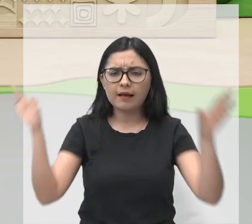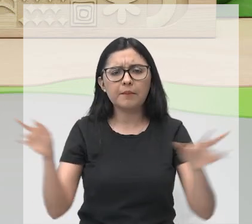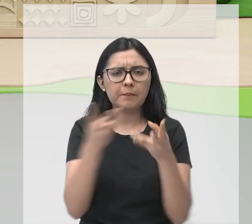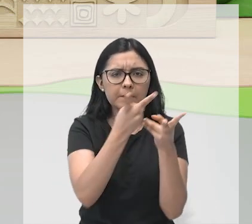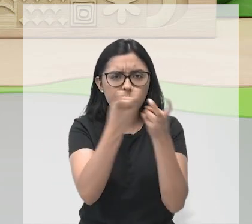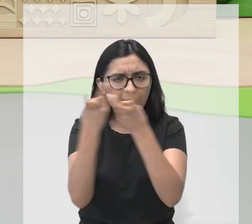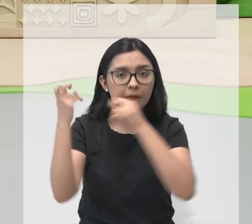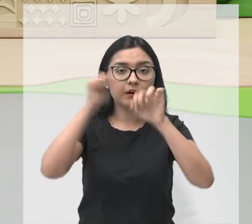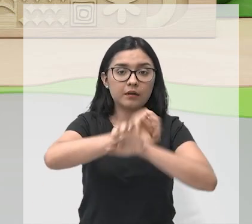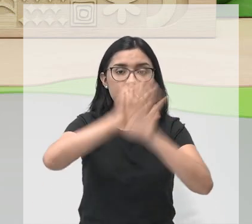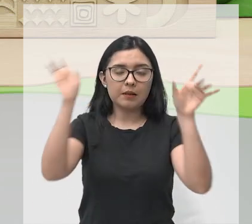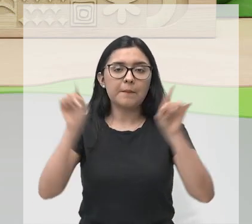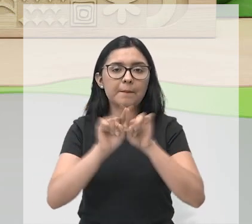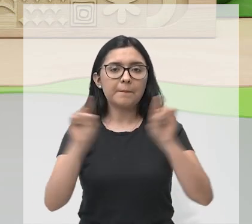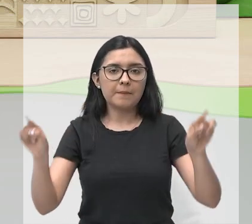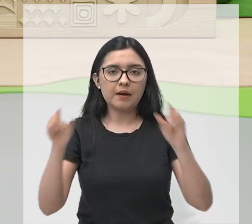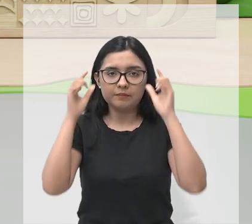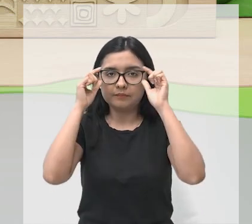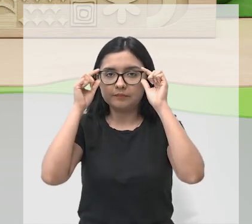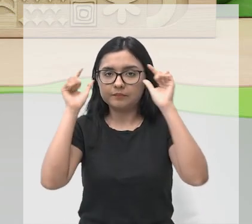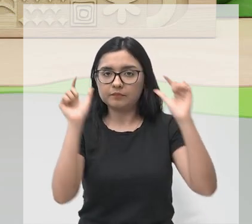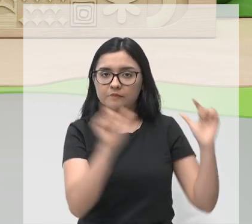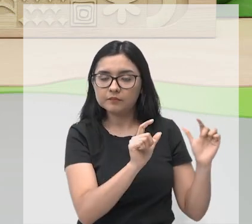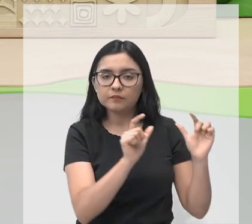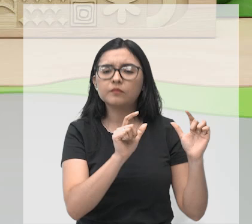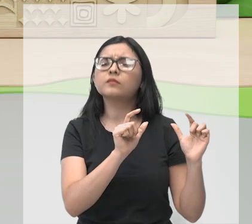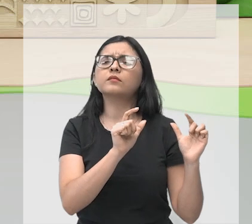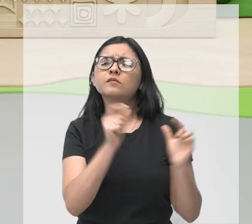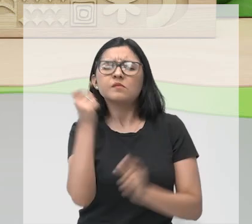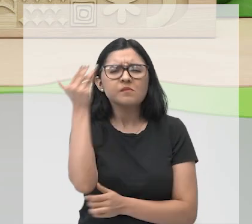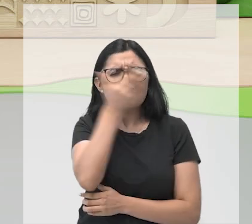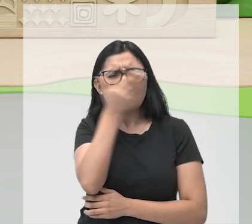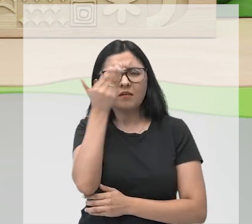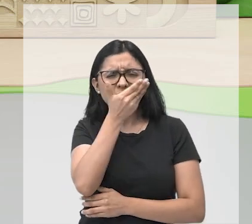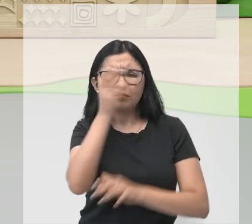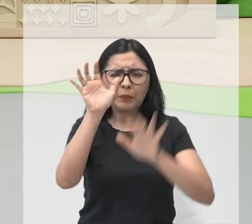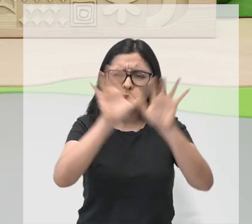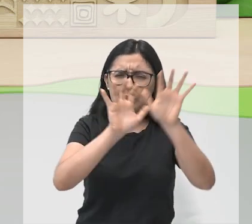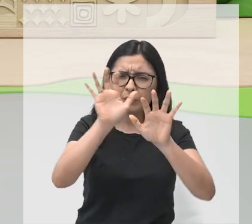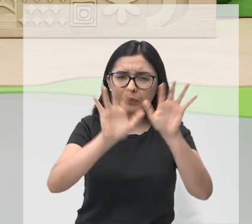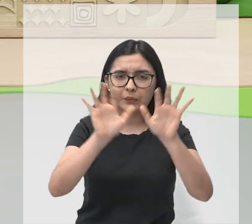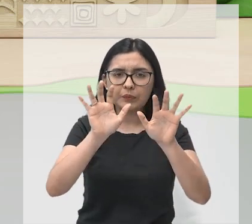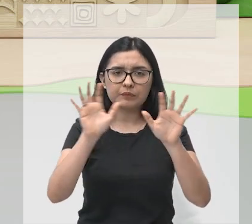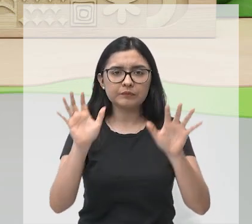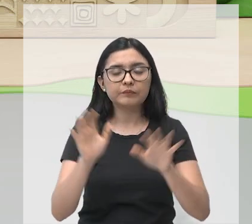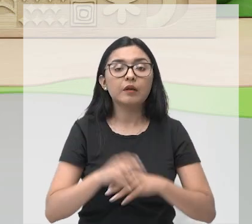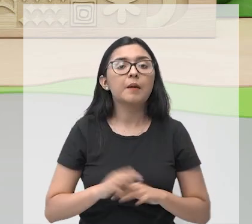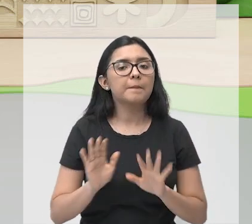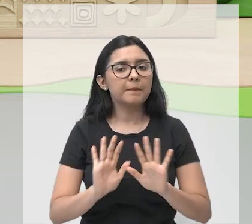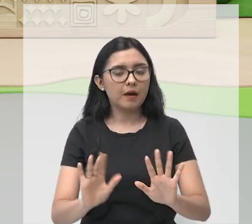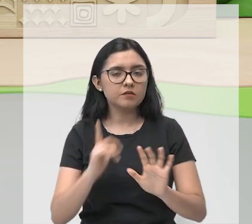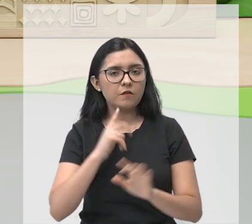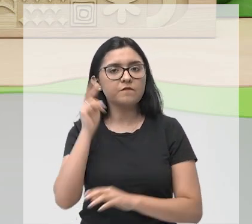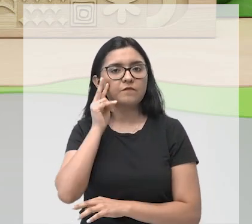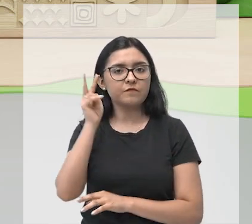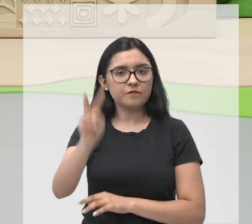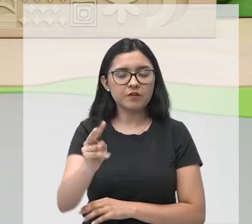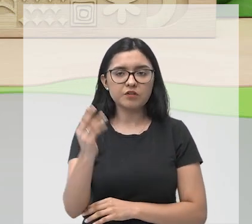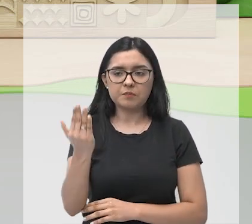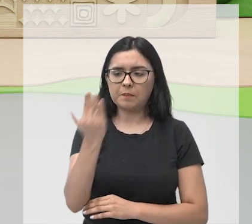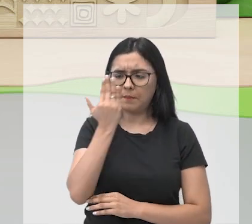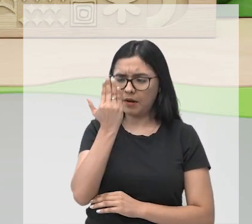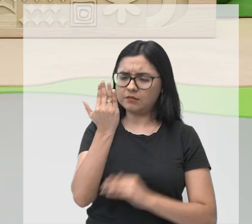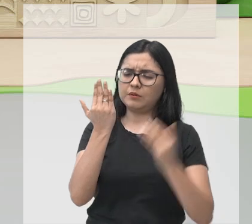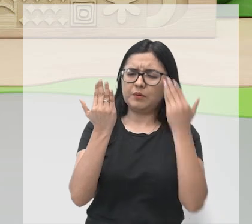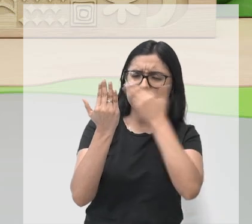Mas quando você tira essa lente corretiva, você vê tudo embaçado. Mas, professora, eu vi tudo embaçado de perto,